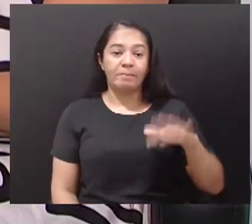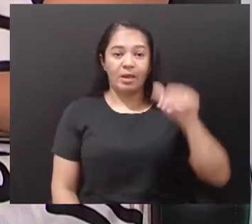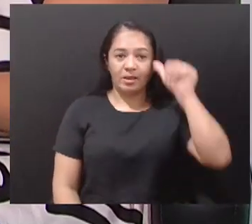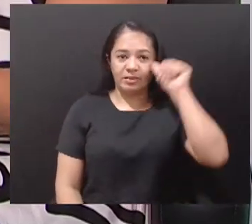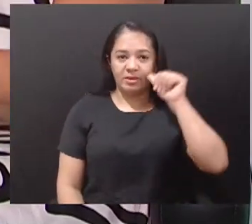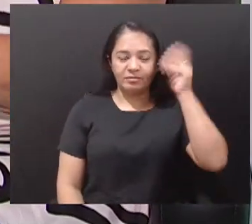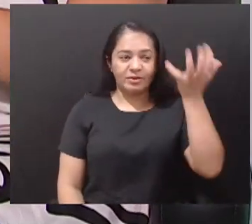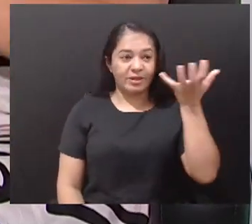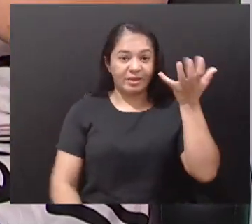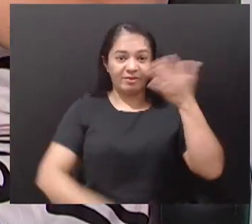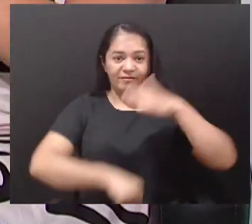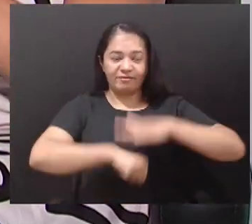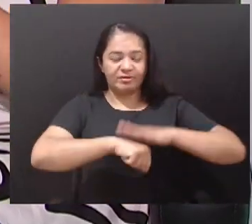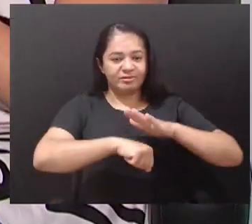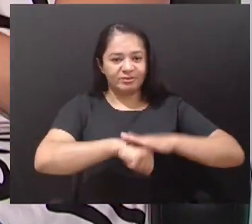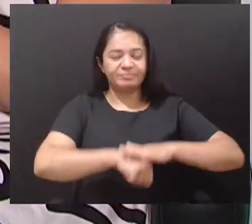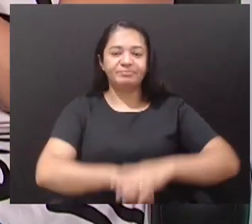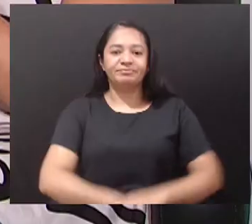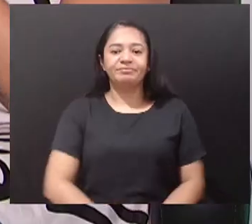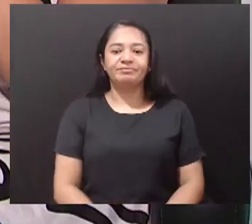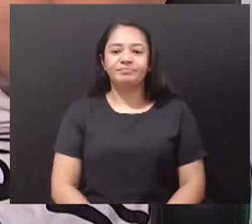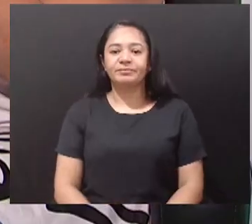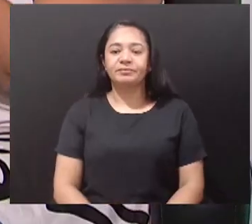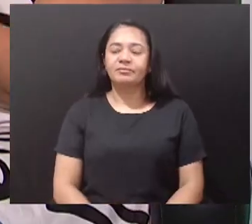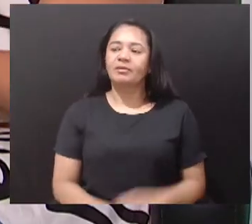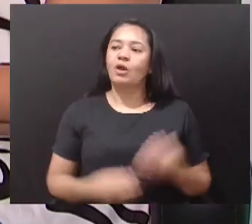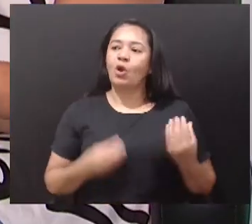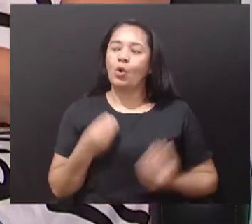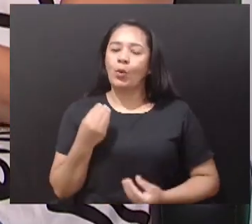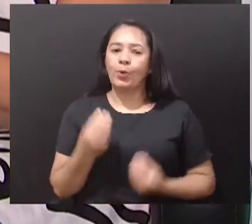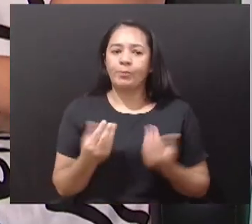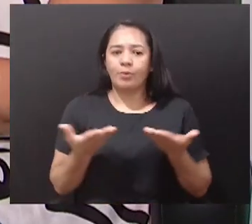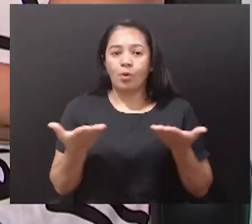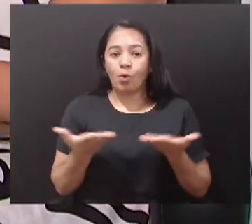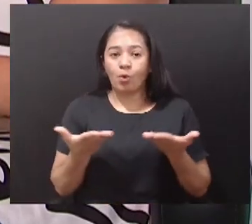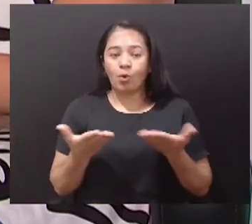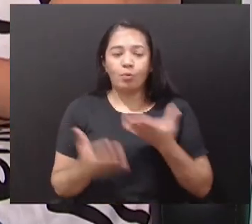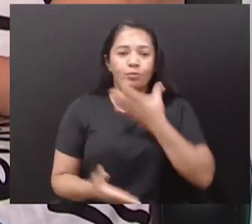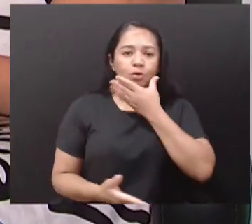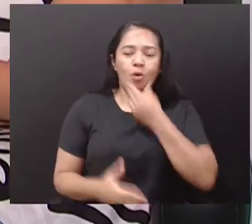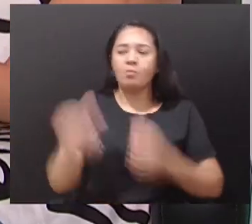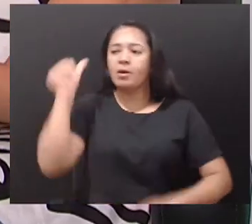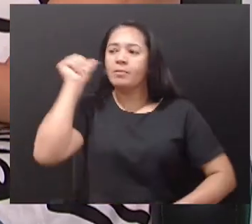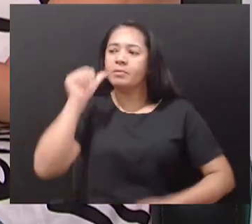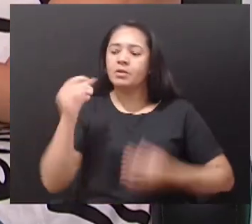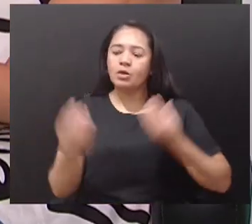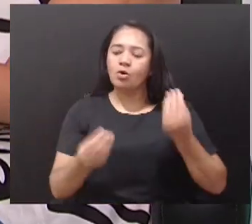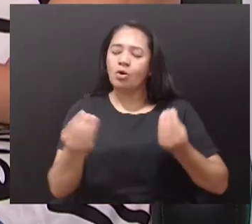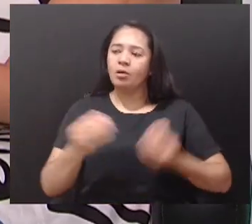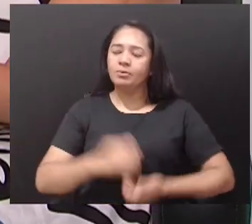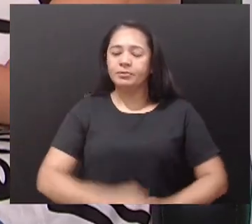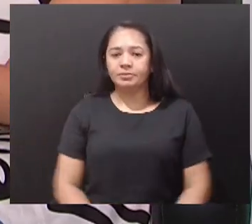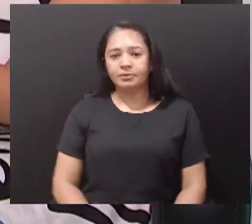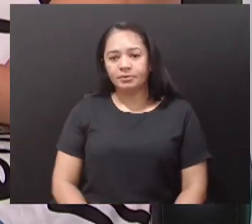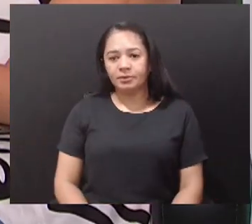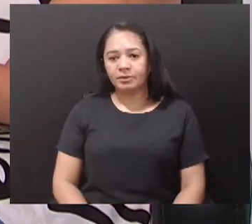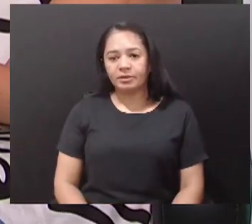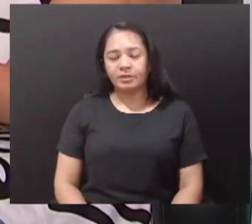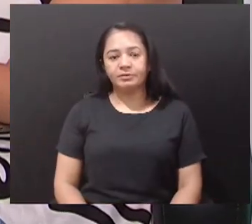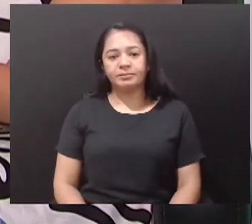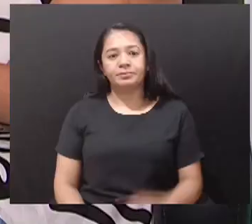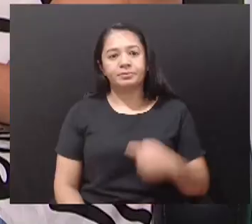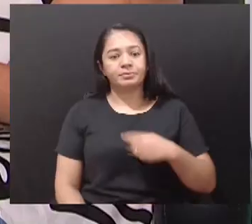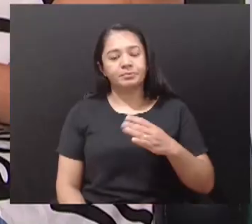esse procedimento. E como que está hoje isso, tanto para os homens e para as mulheres? E como eu disse,